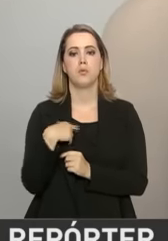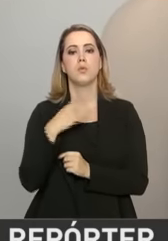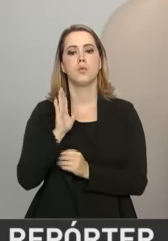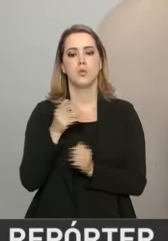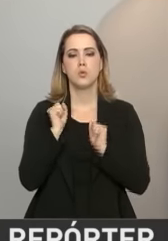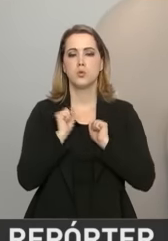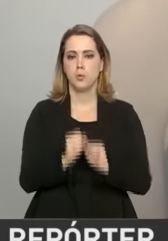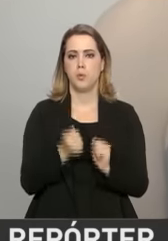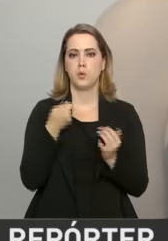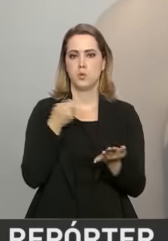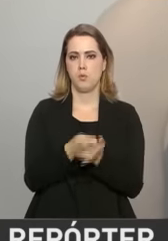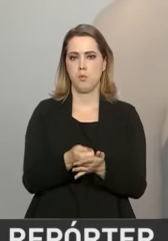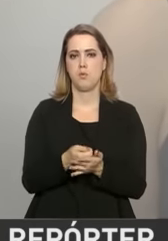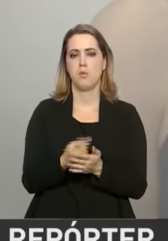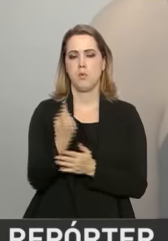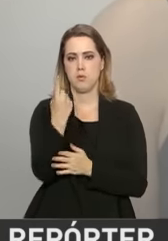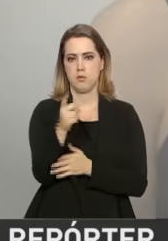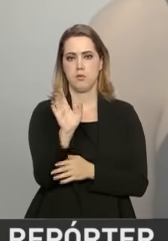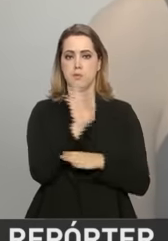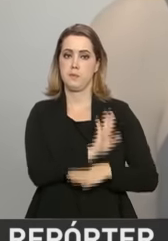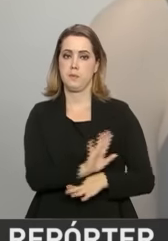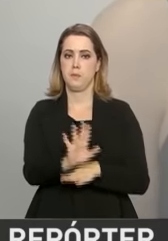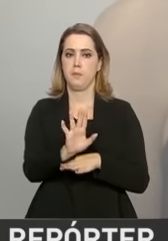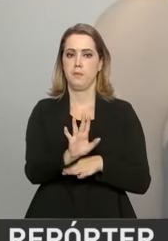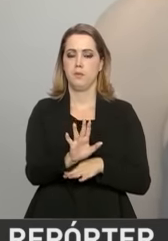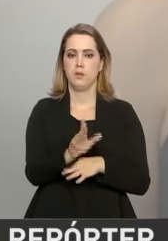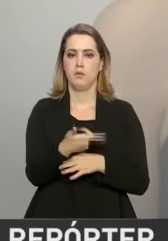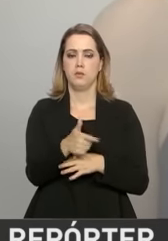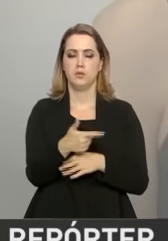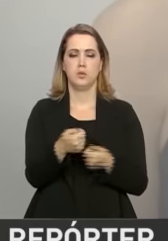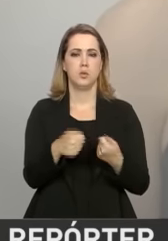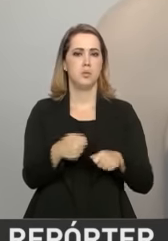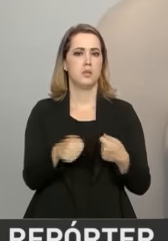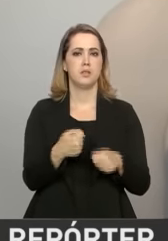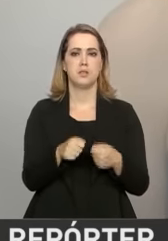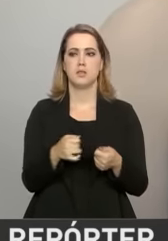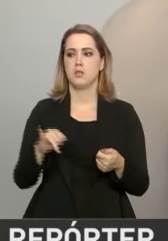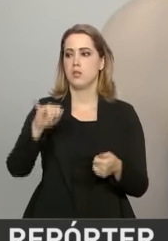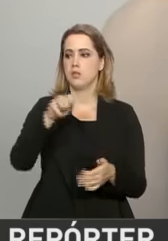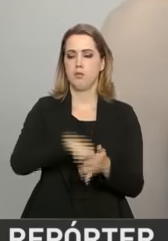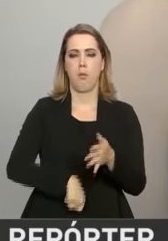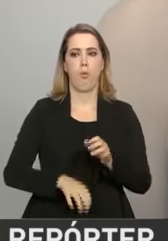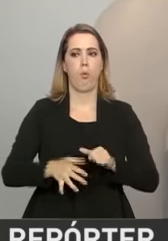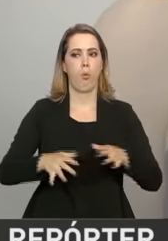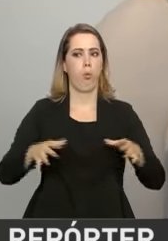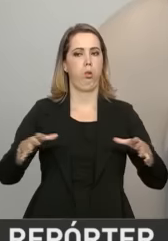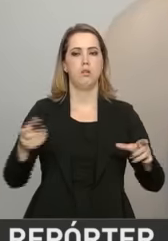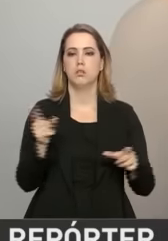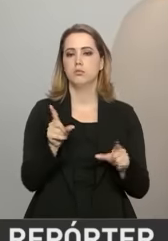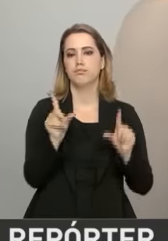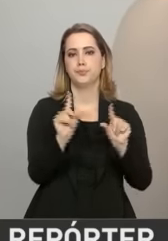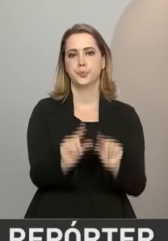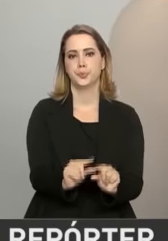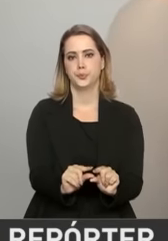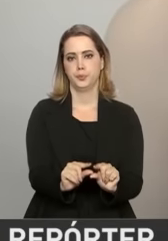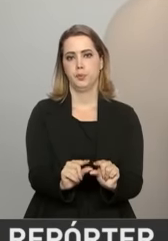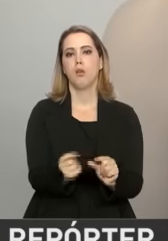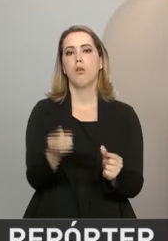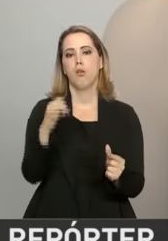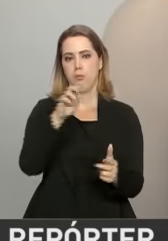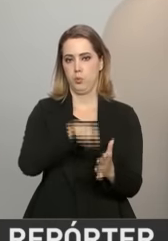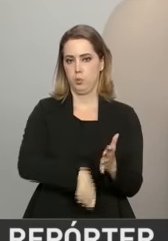um funcionário que pode me ajudar e não preciso pagar os encargos muito altos, o encargo é menor.